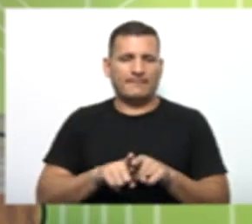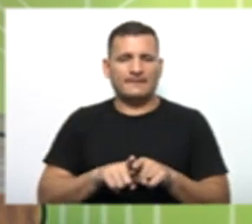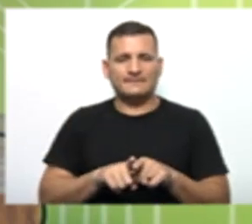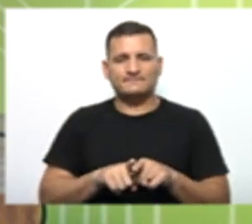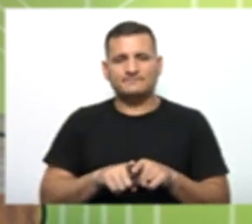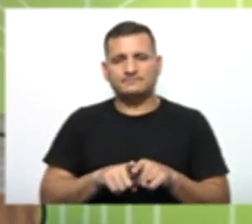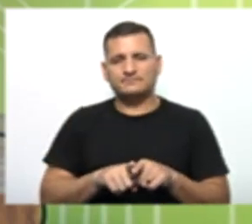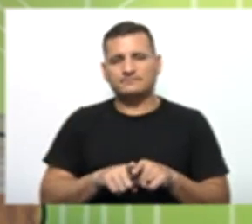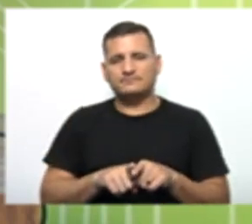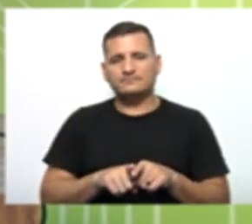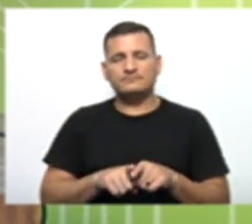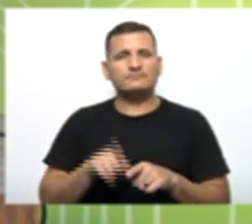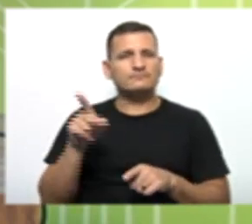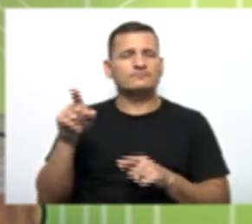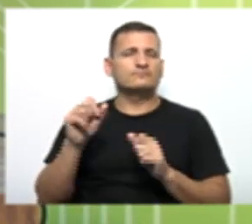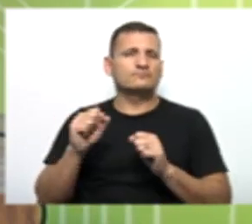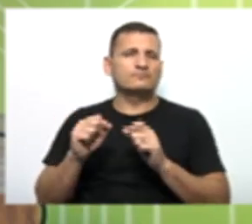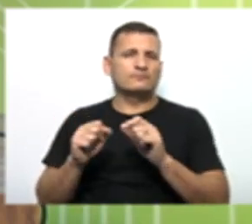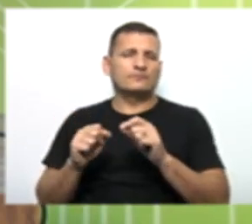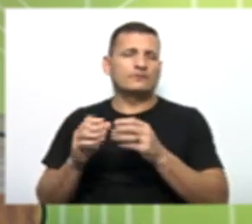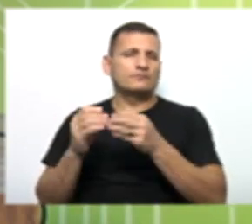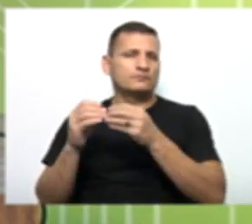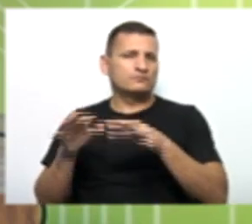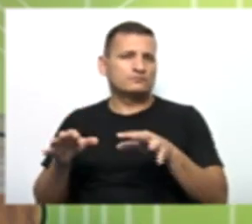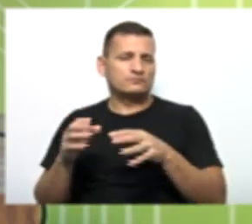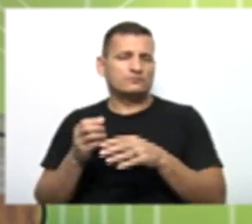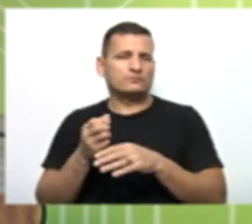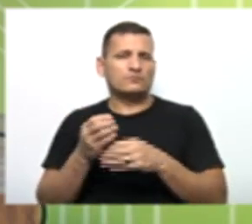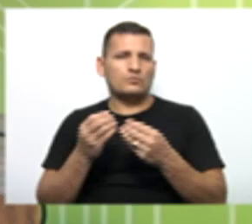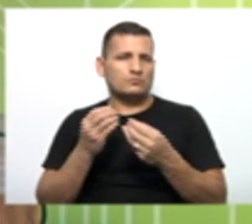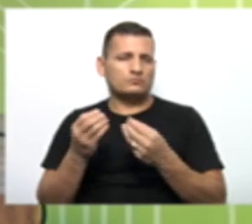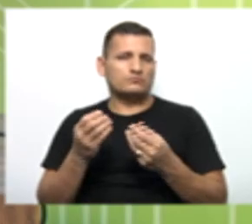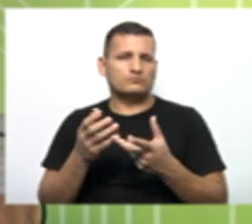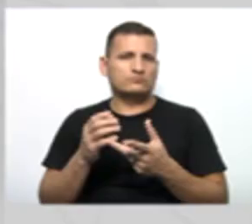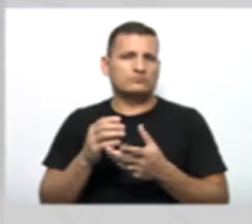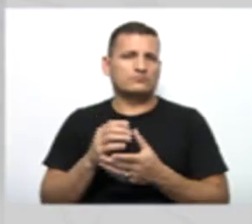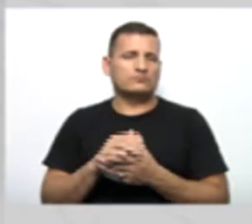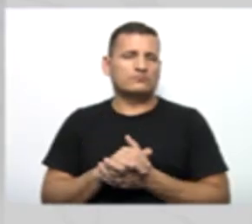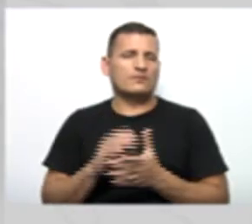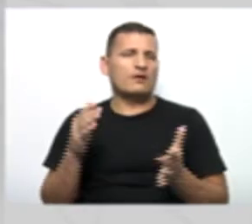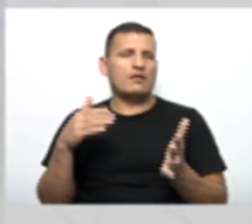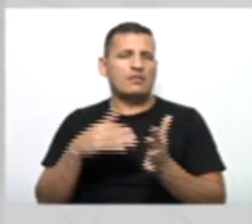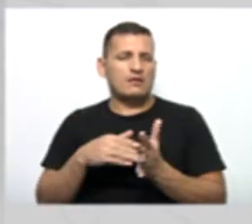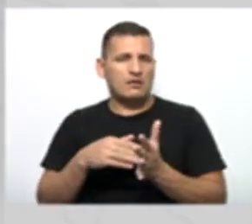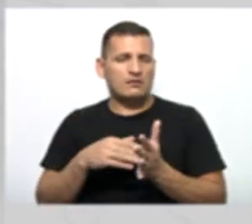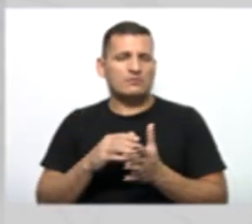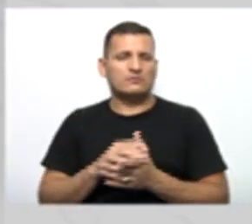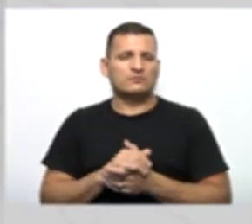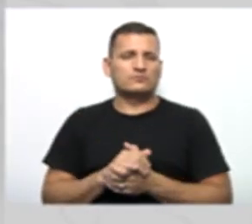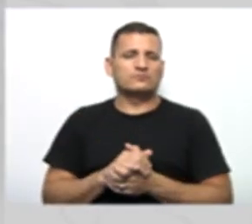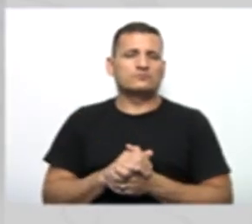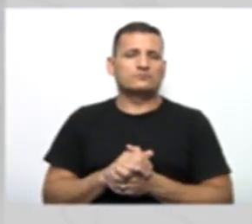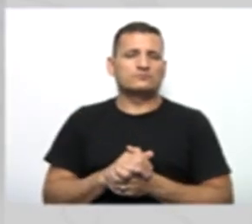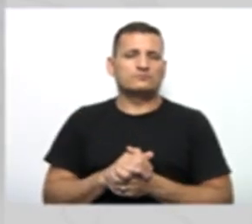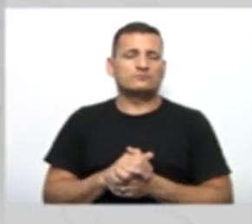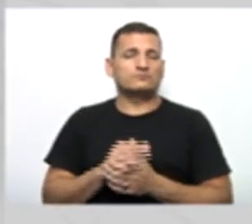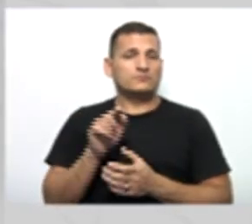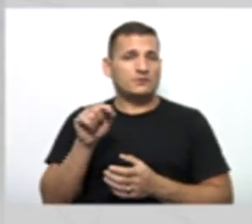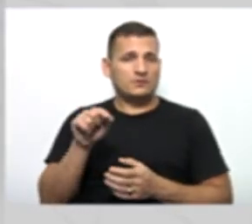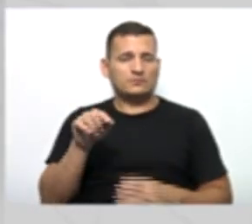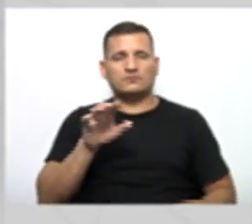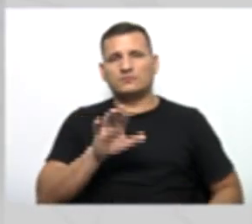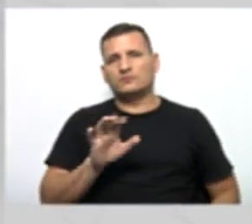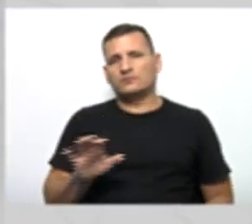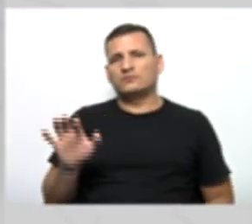o quanto ela pode ser degradada com a ação humana. E através desse zoneamento foi estabelecido quais